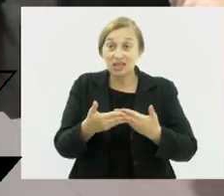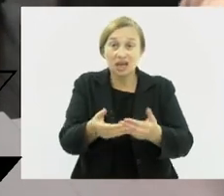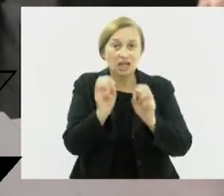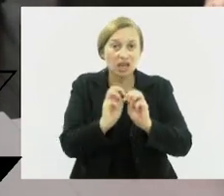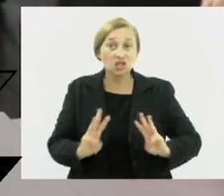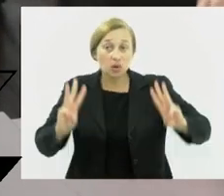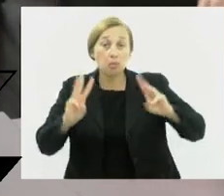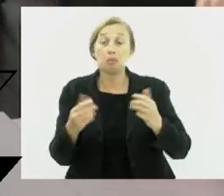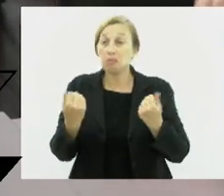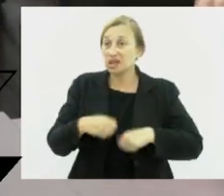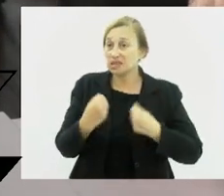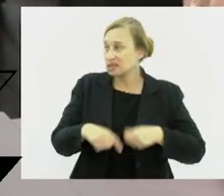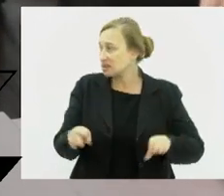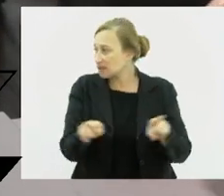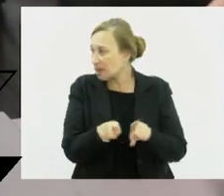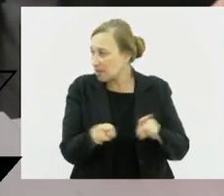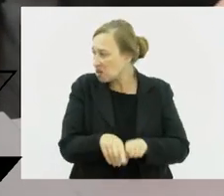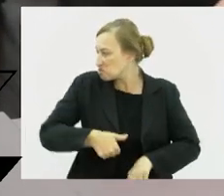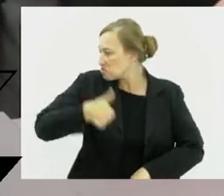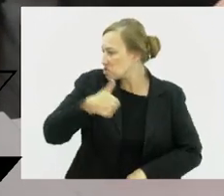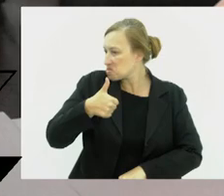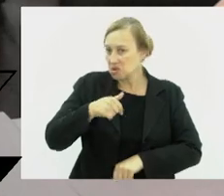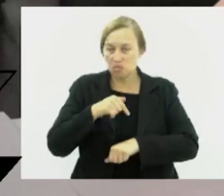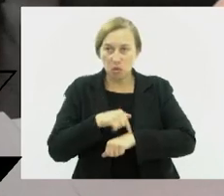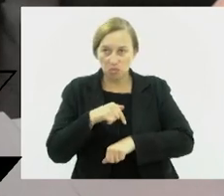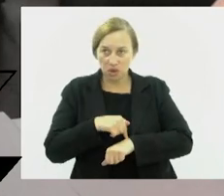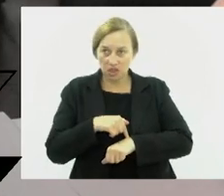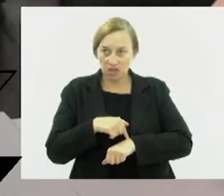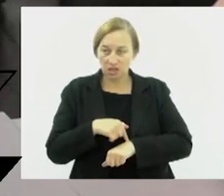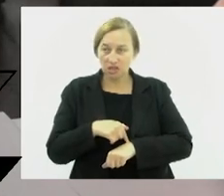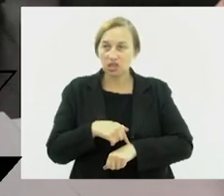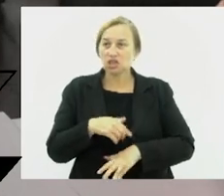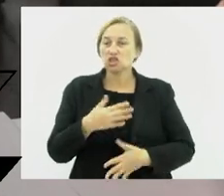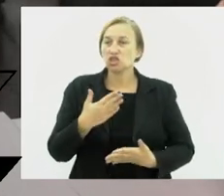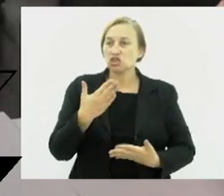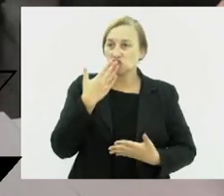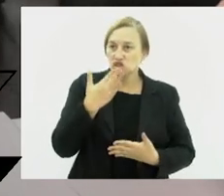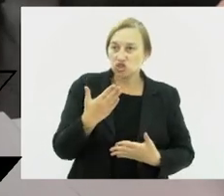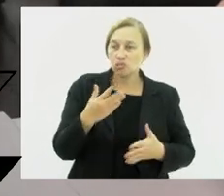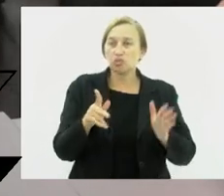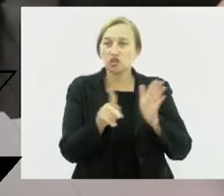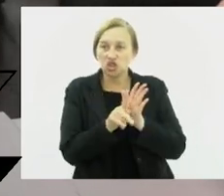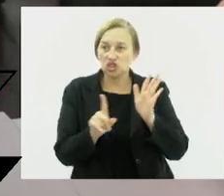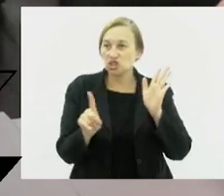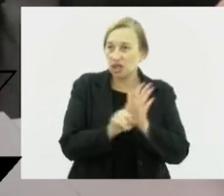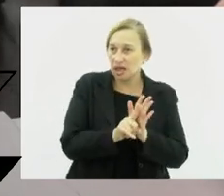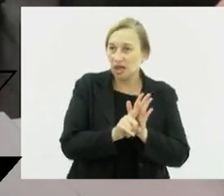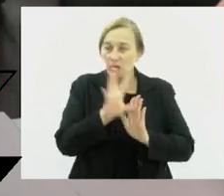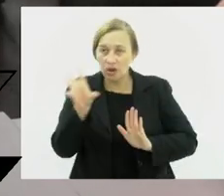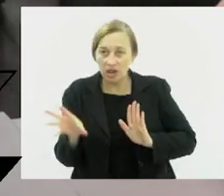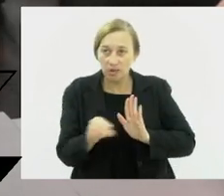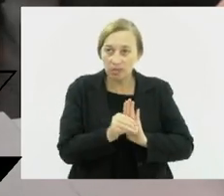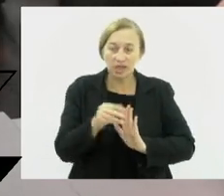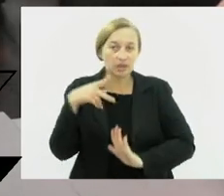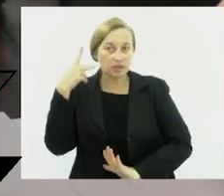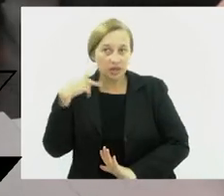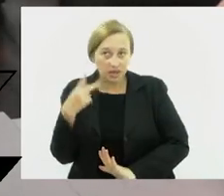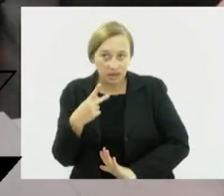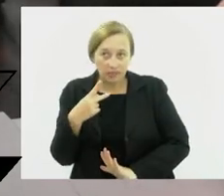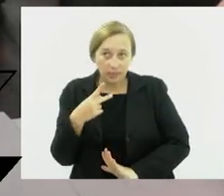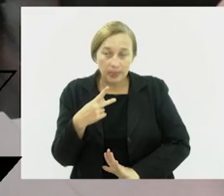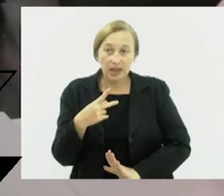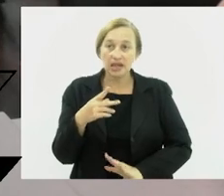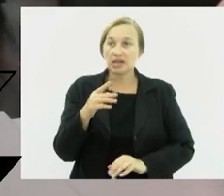Mas é preciso também, primeiro, no primeiro momento, a gente ter algum tipo de projeto de lei, uma emenda parlamentar, para fazer com que os abrigos e as